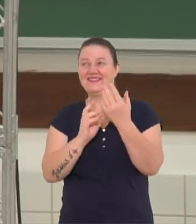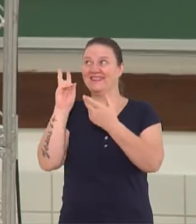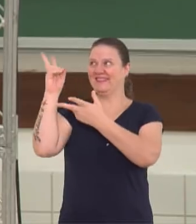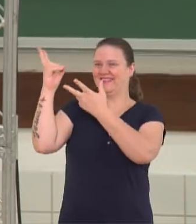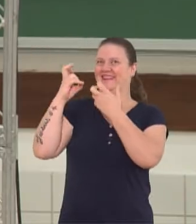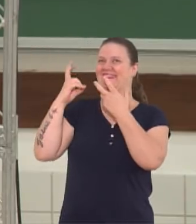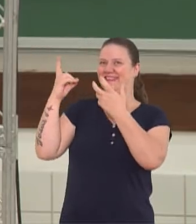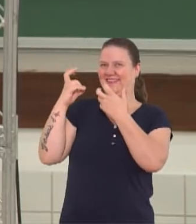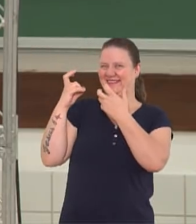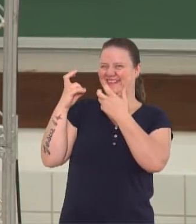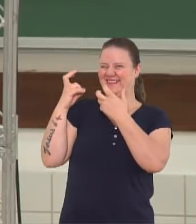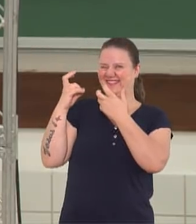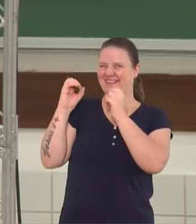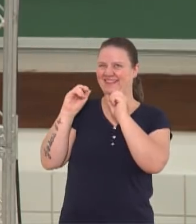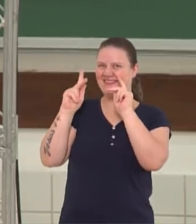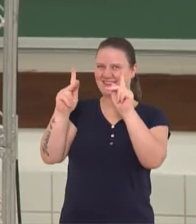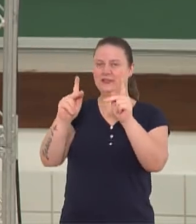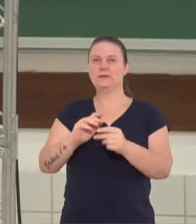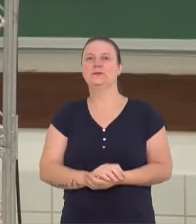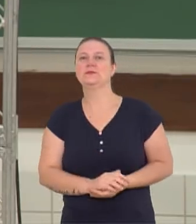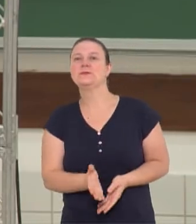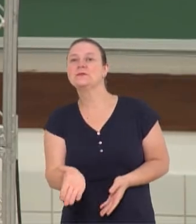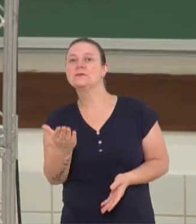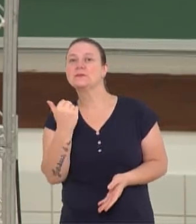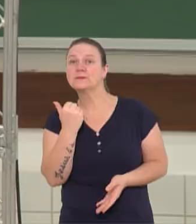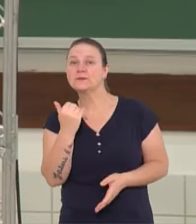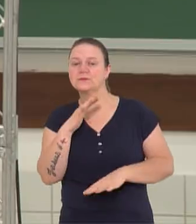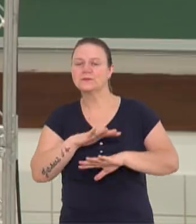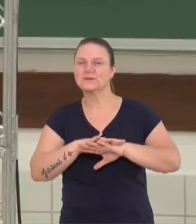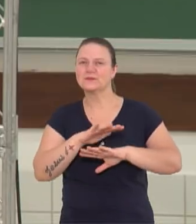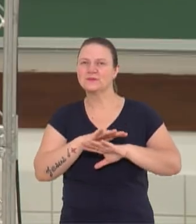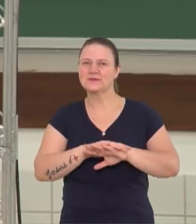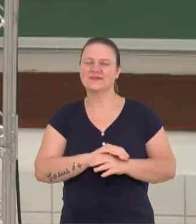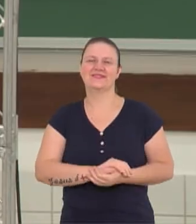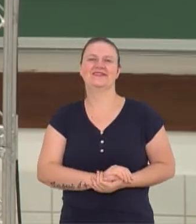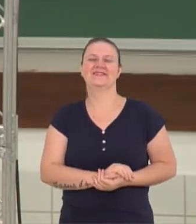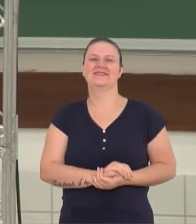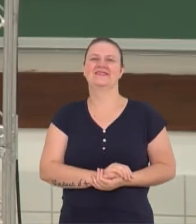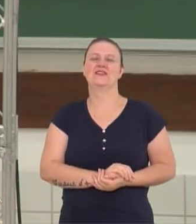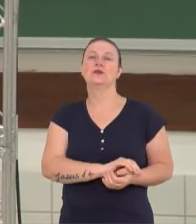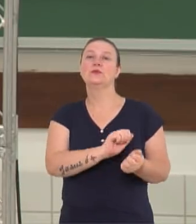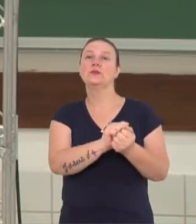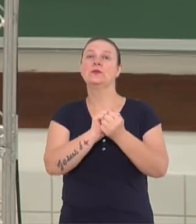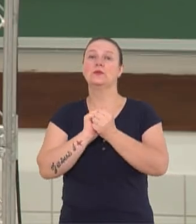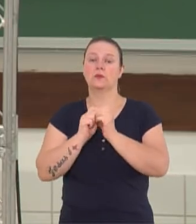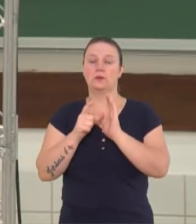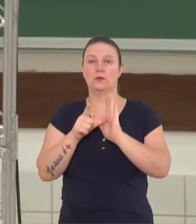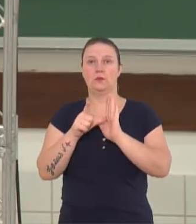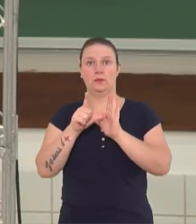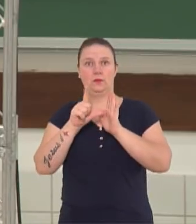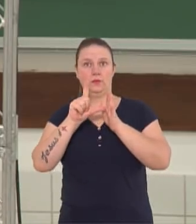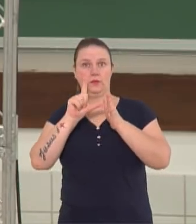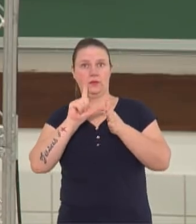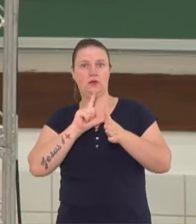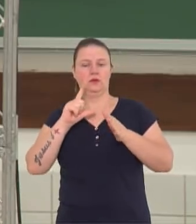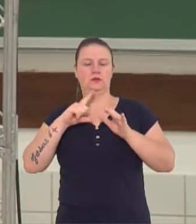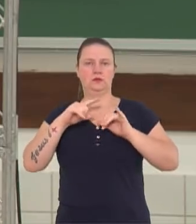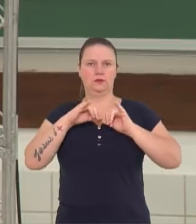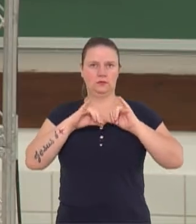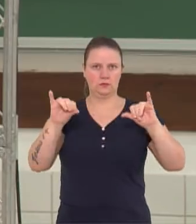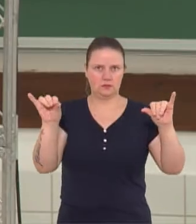ó. Tudo bem, gente? Vamos falar sobre matemática? Vamos, mas antes a gente tem alguns